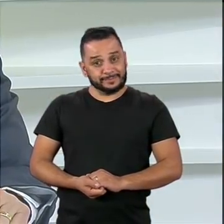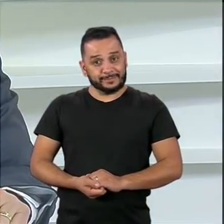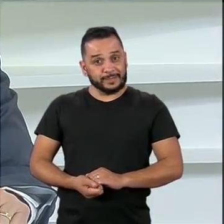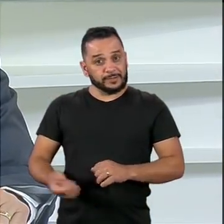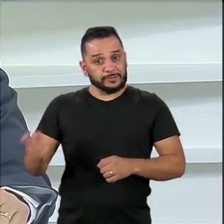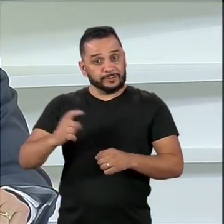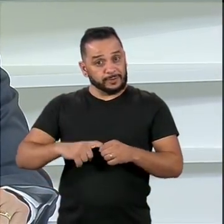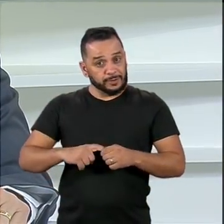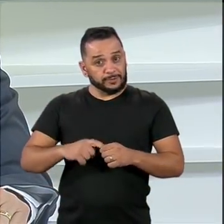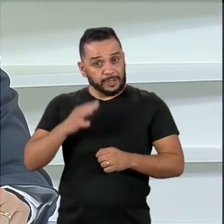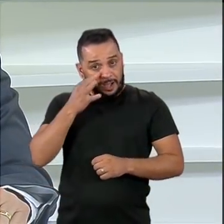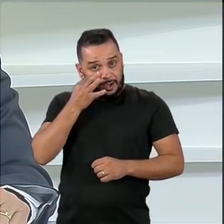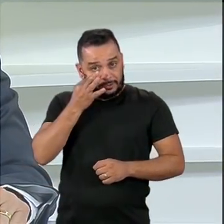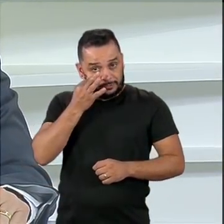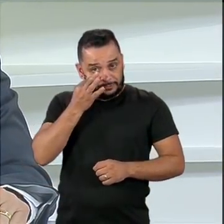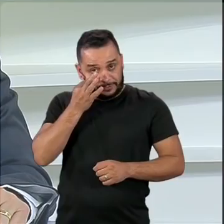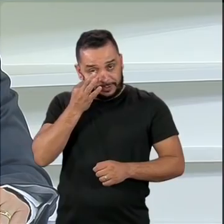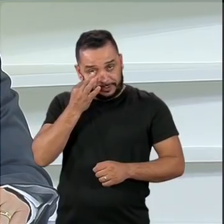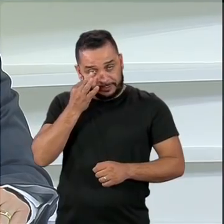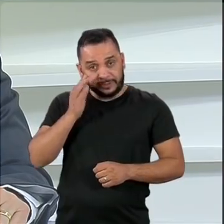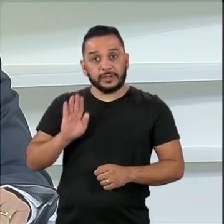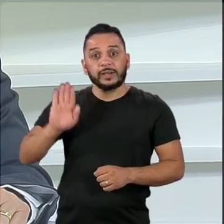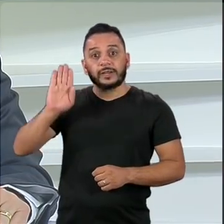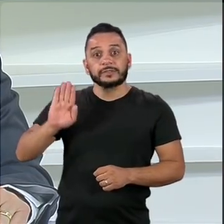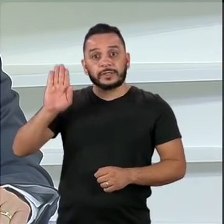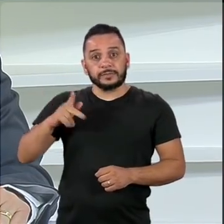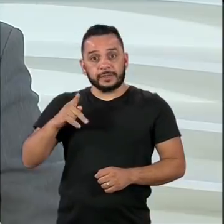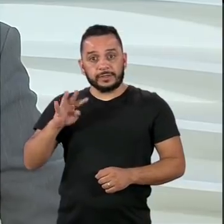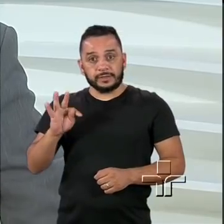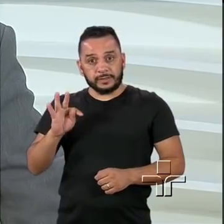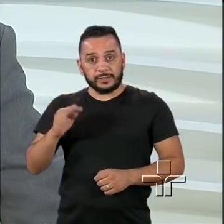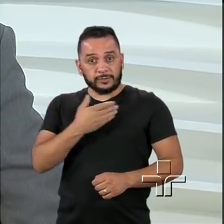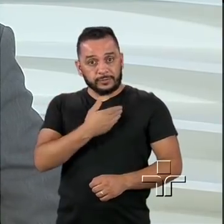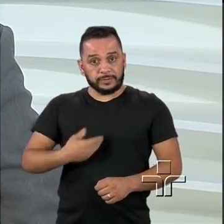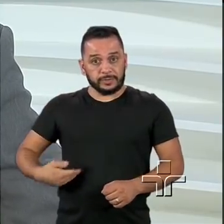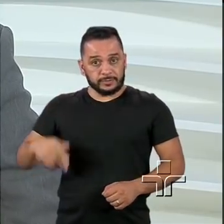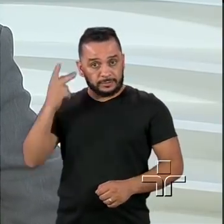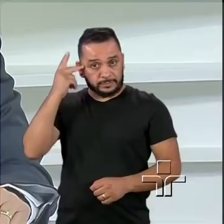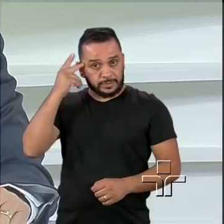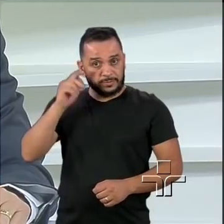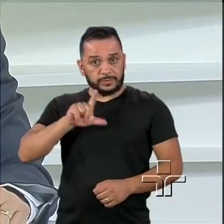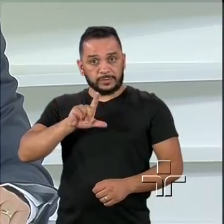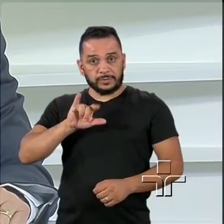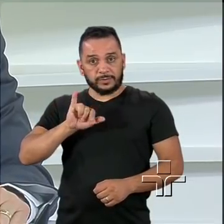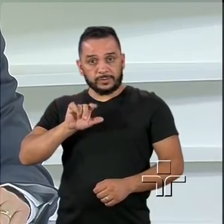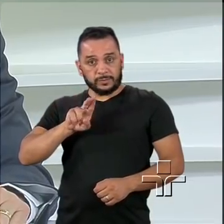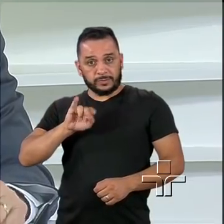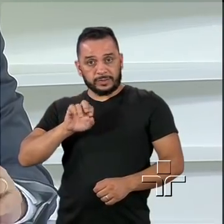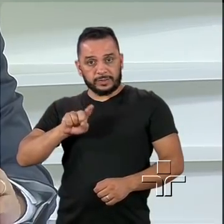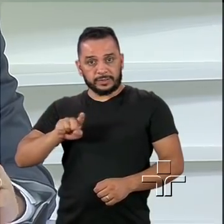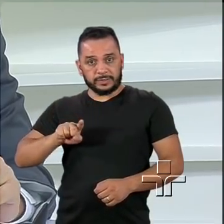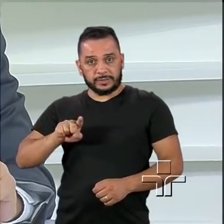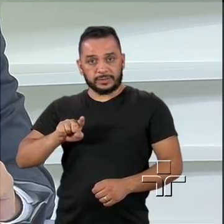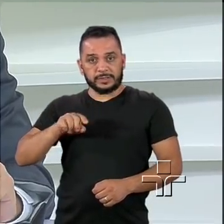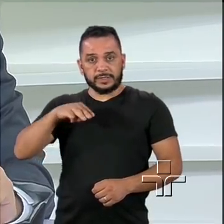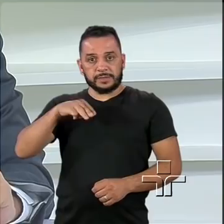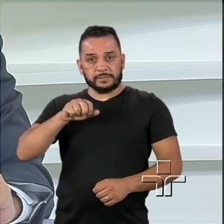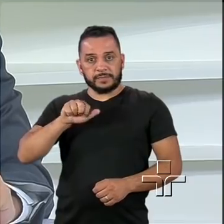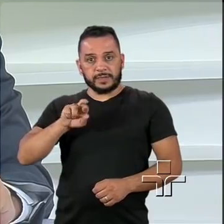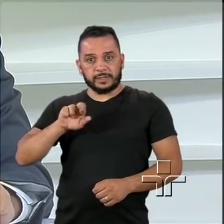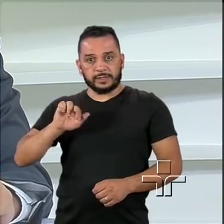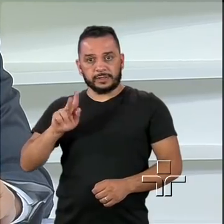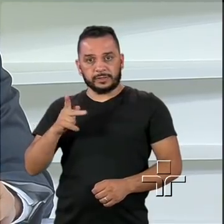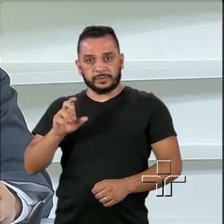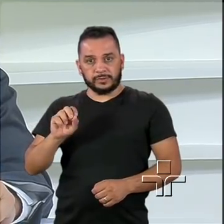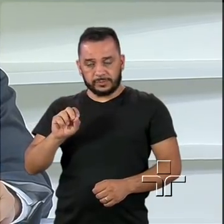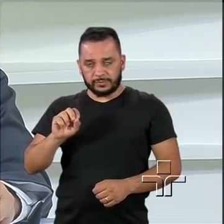Estamos de volta ao vivo com o pré-candidato do PT ao governo de São Paulo, Luiz Marinho. Marinho, você se referiu,